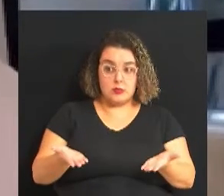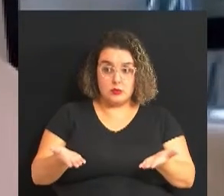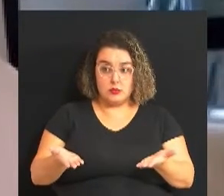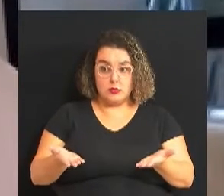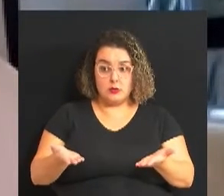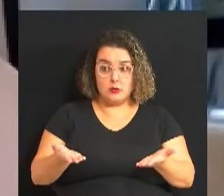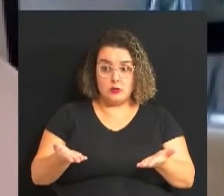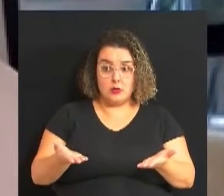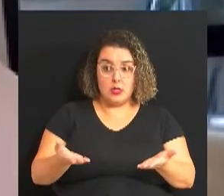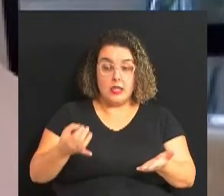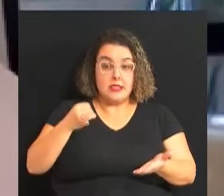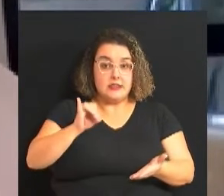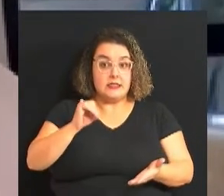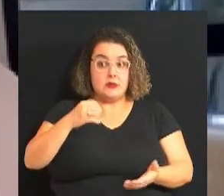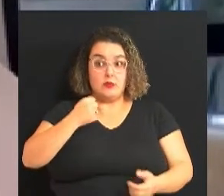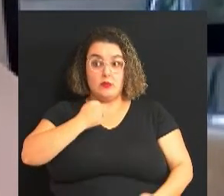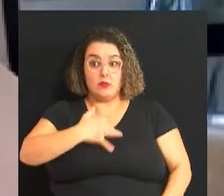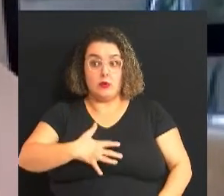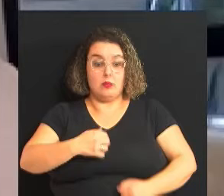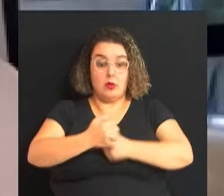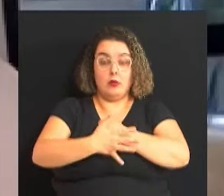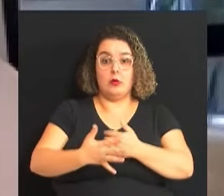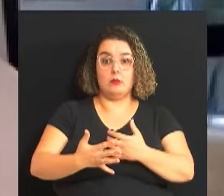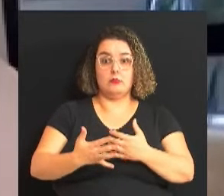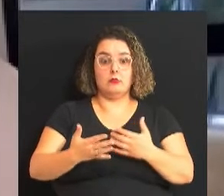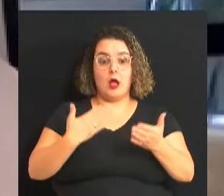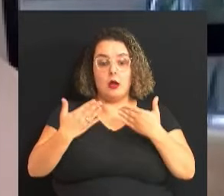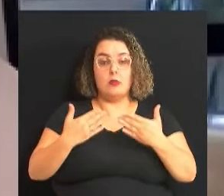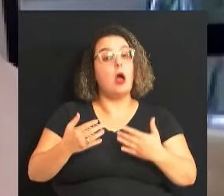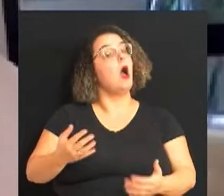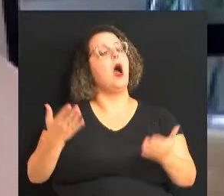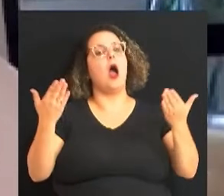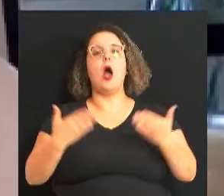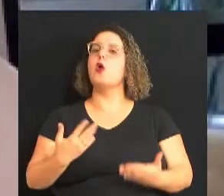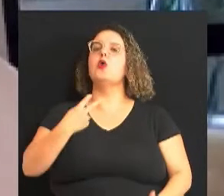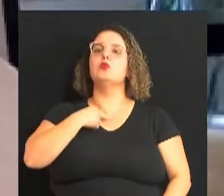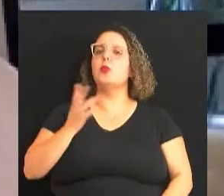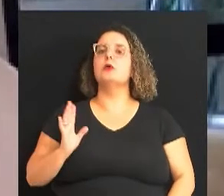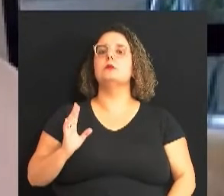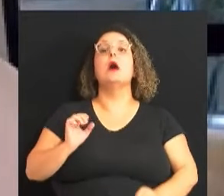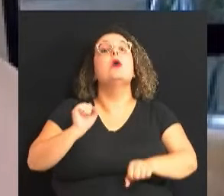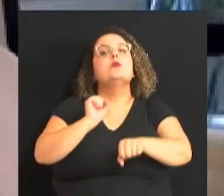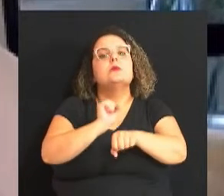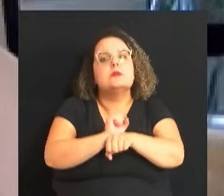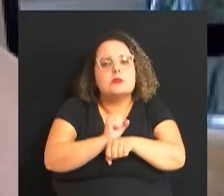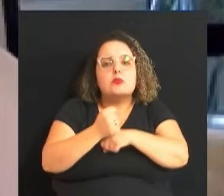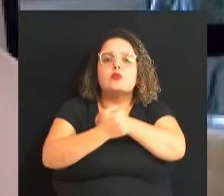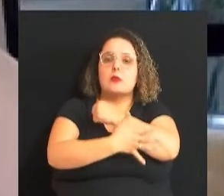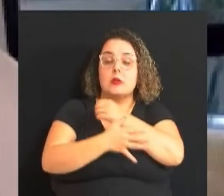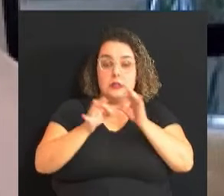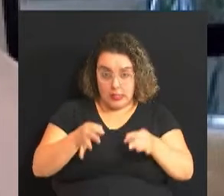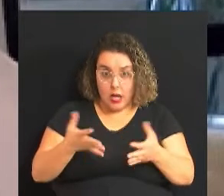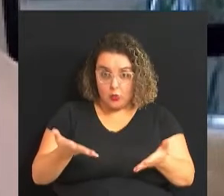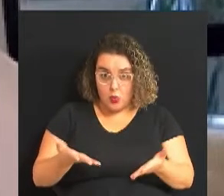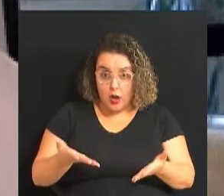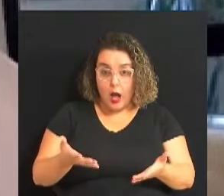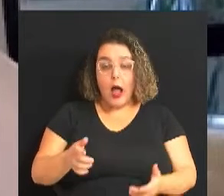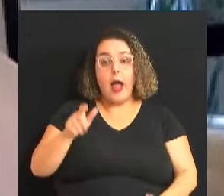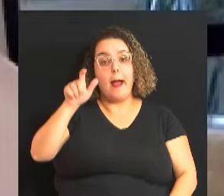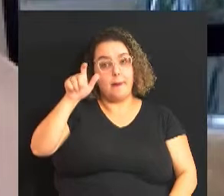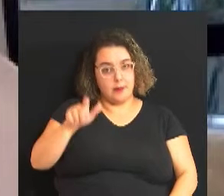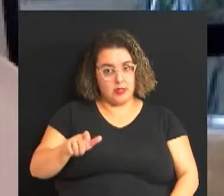com vontade de evacuar, eu falo, não, agora eu não posso, eu consigo reter as fezes, certo? A pessoa, quando tem